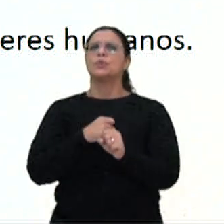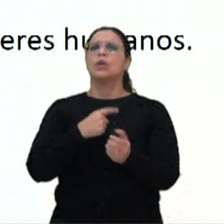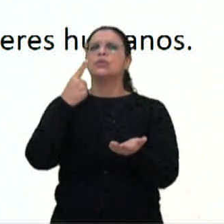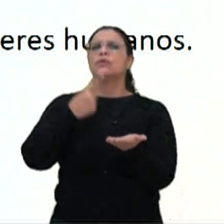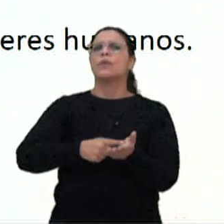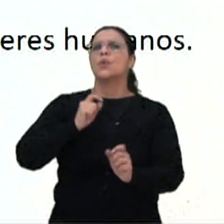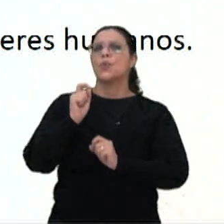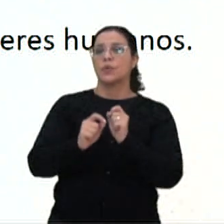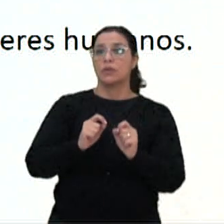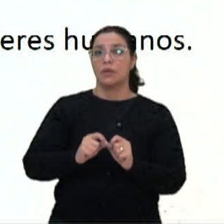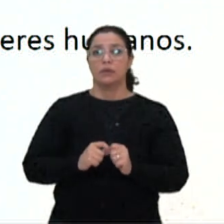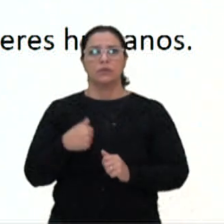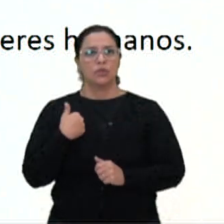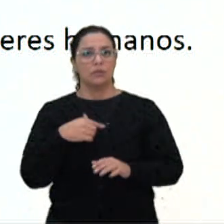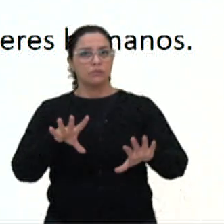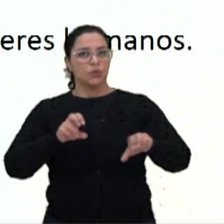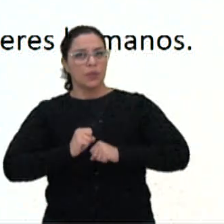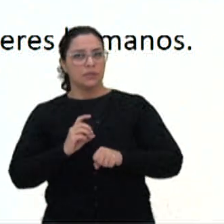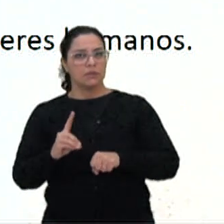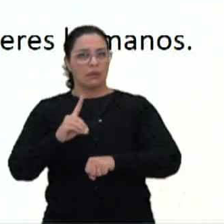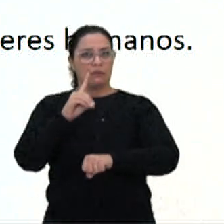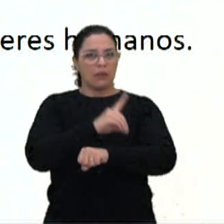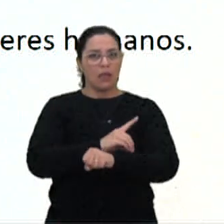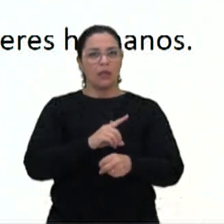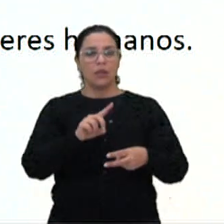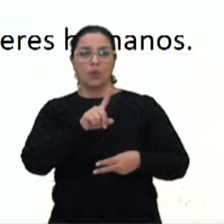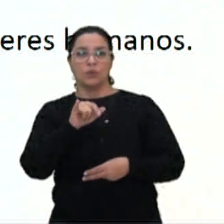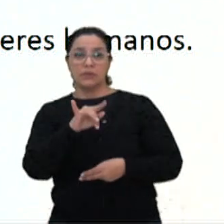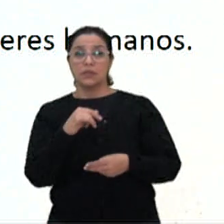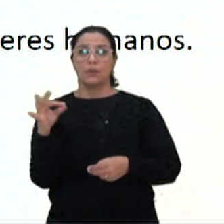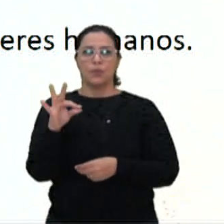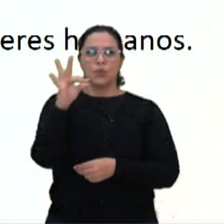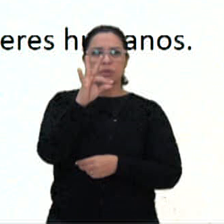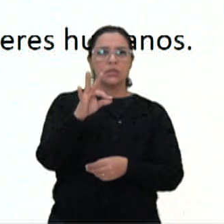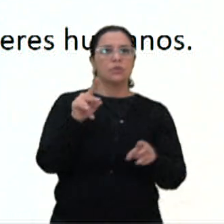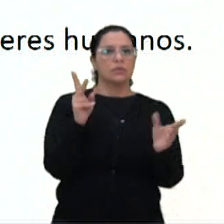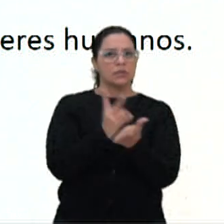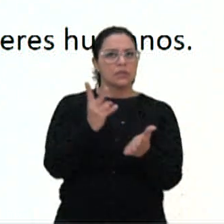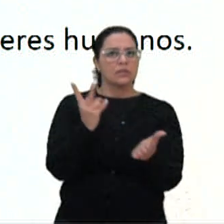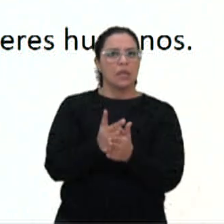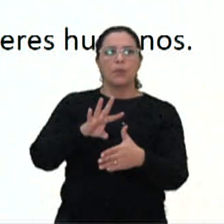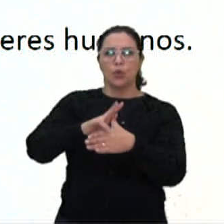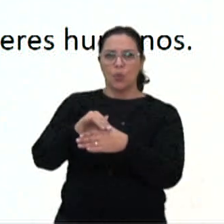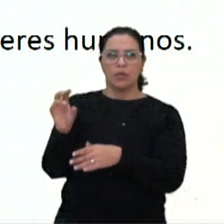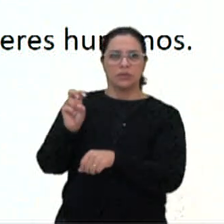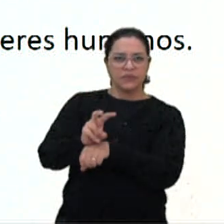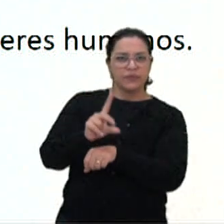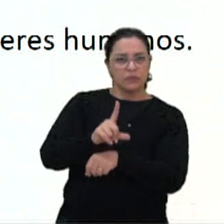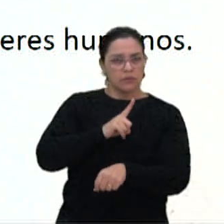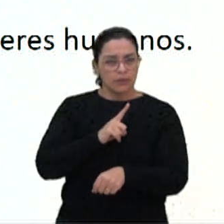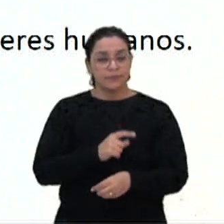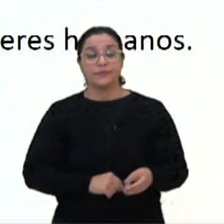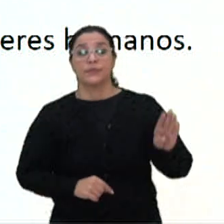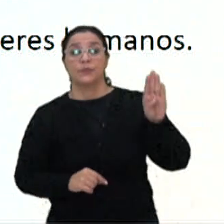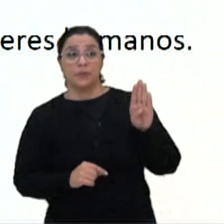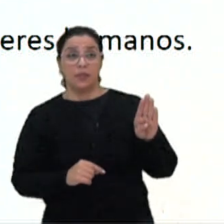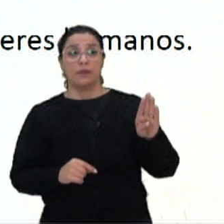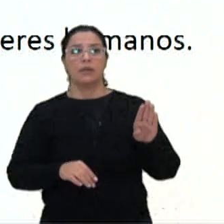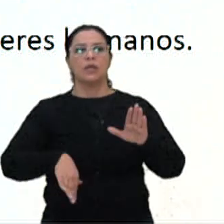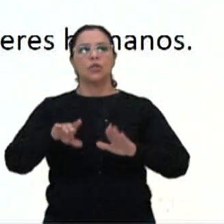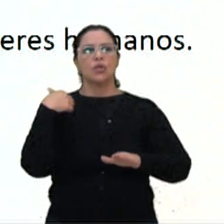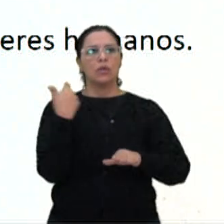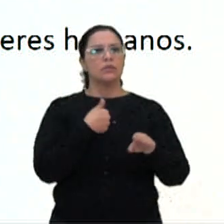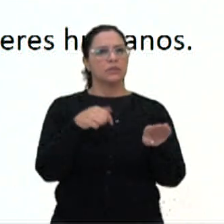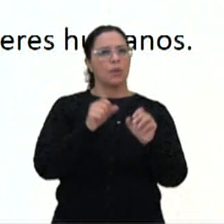que, letra A, contraímos dengue ou zika, pois todos os mosquitos são contaminados com pelo menos um dos vírus. B,